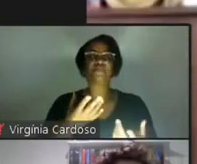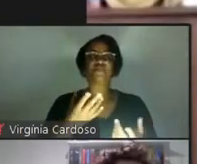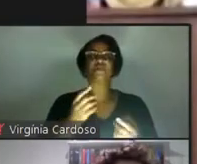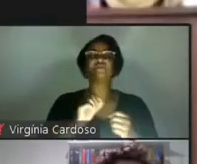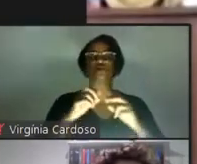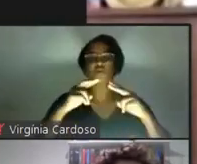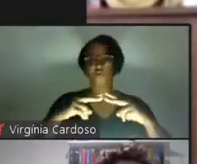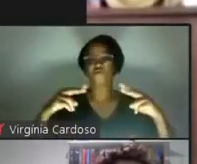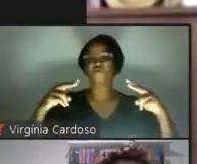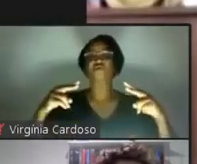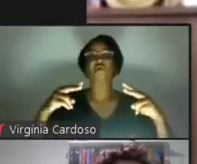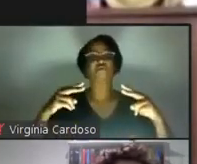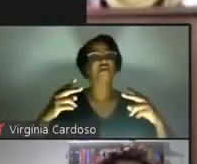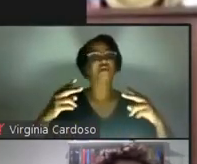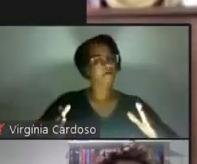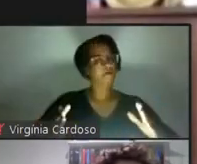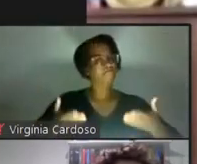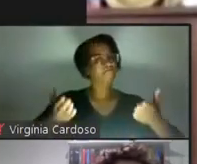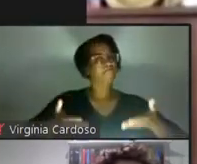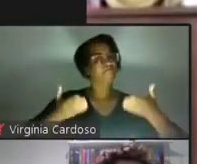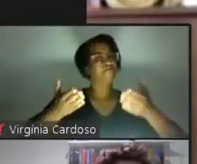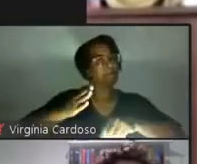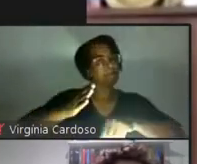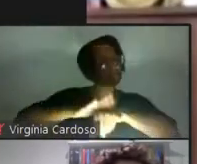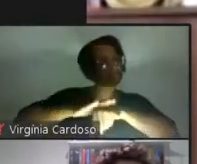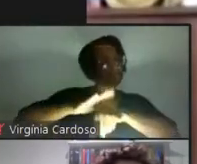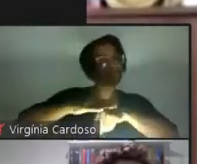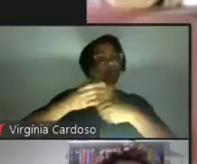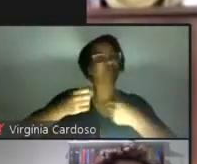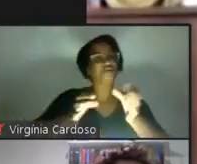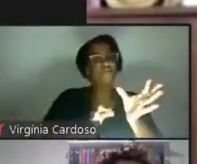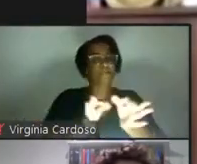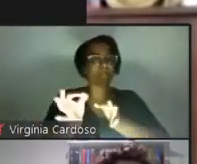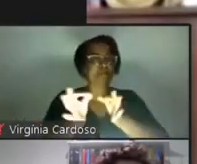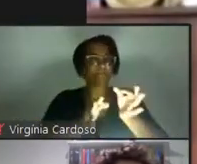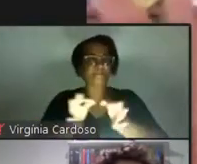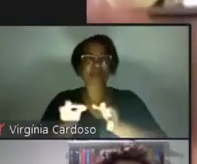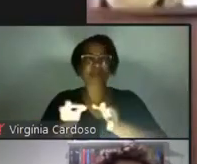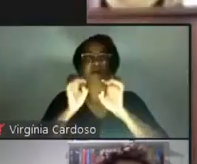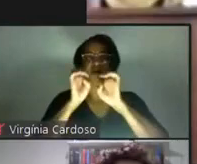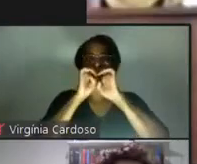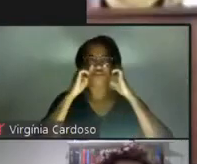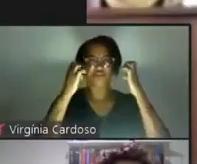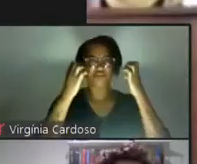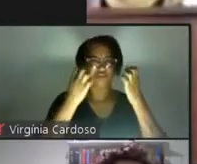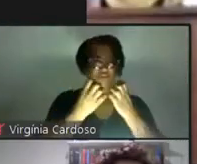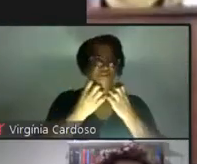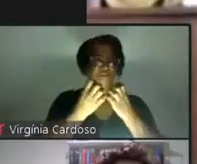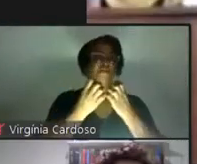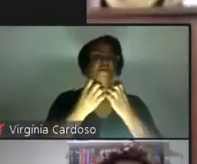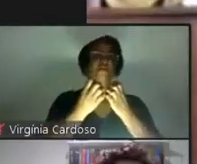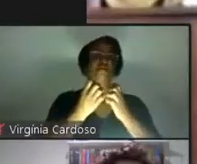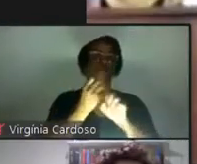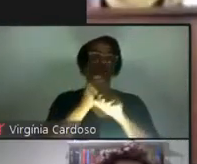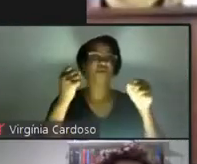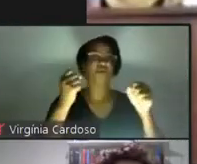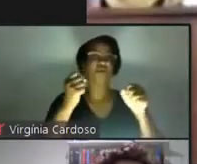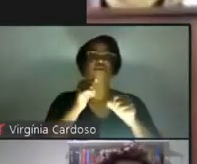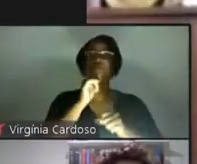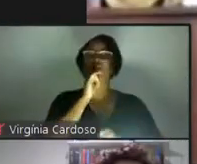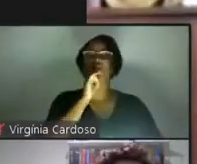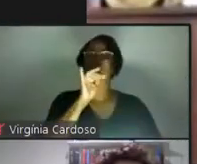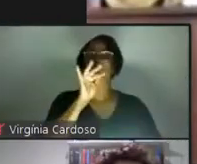virtual, porque o virtual é sempre frio. Então, a gente tem que elaborar, desde de eventos maiores, por exemplo, a Flica. A